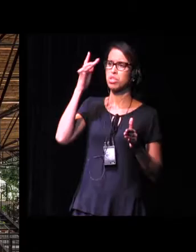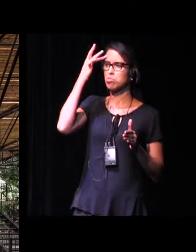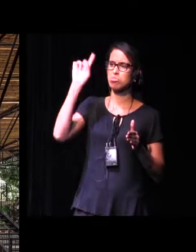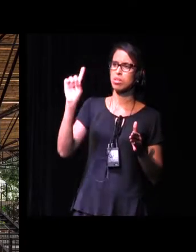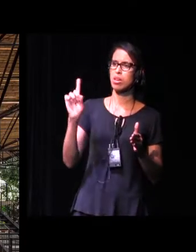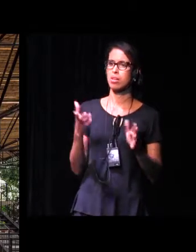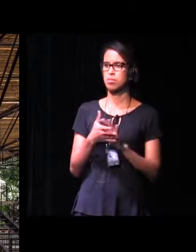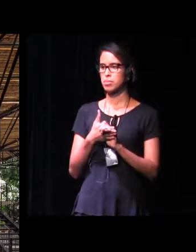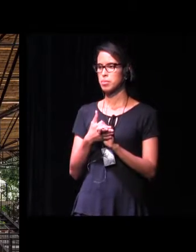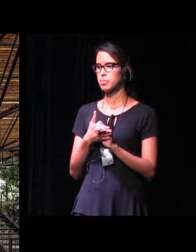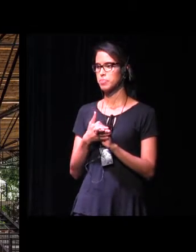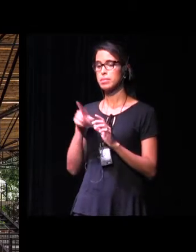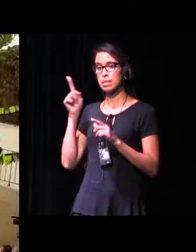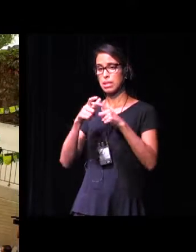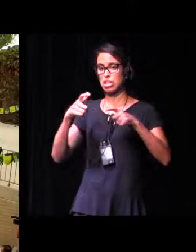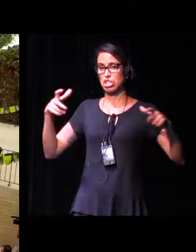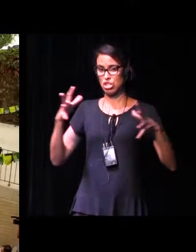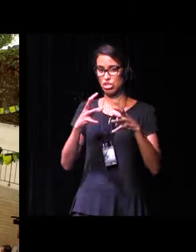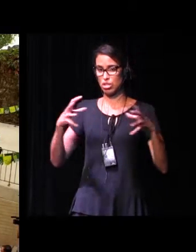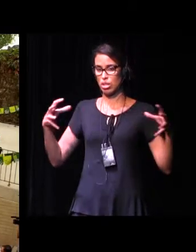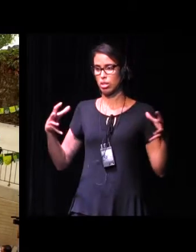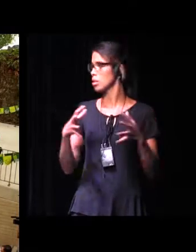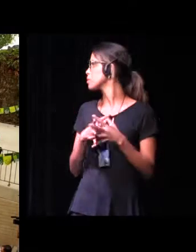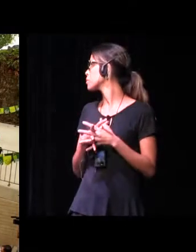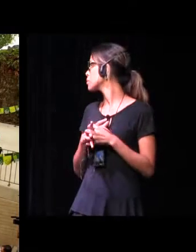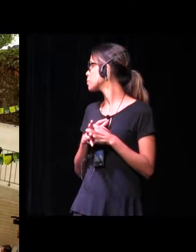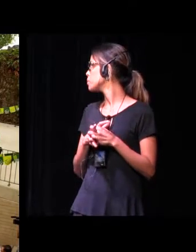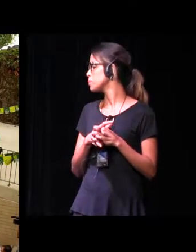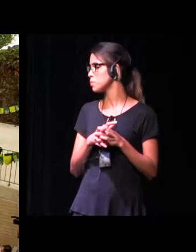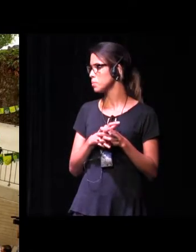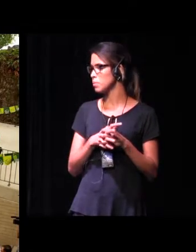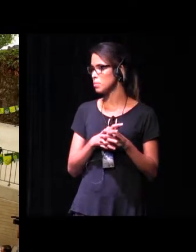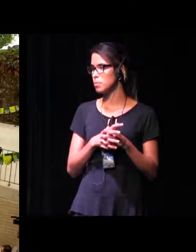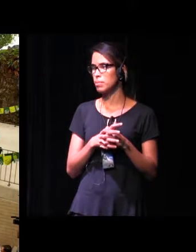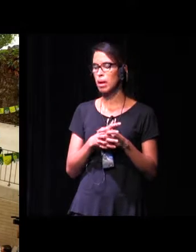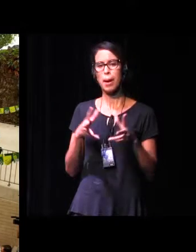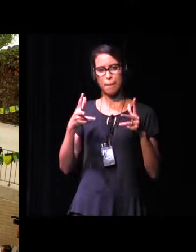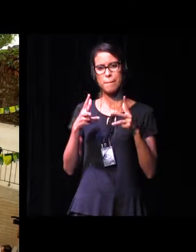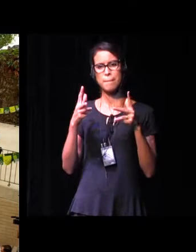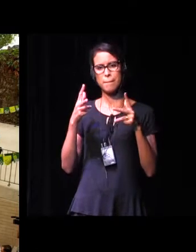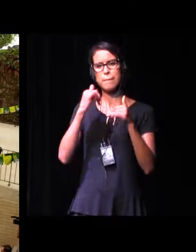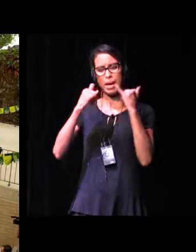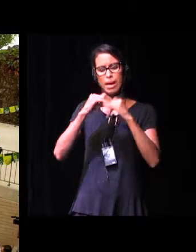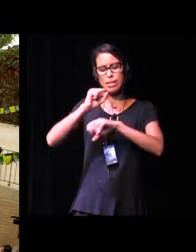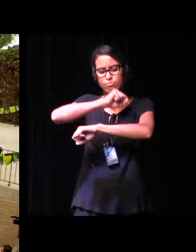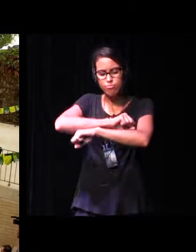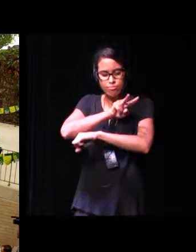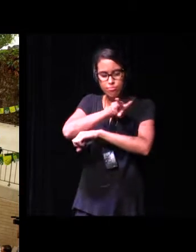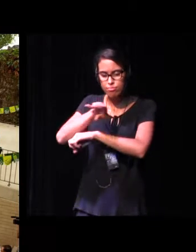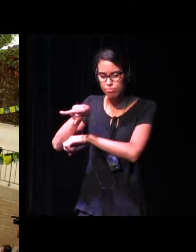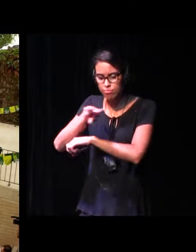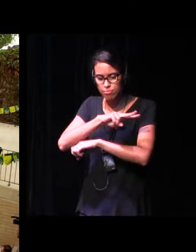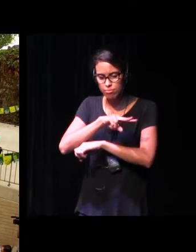começa, onde acaba o prédio. Essa foi a inauguração, quando a gente prevê as coisas, isso ficou